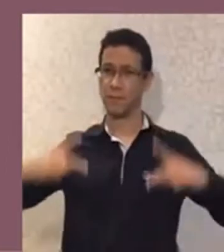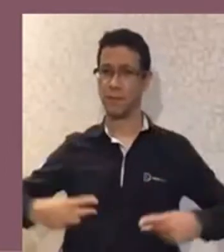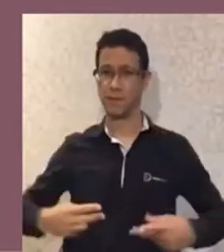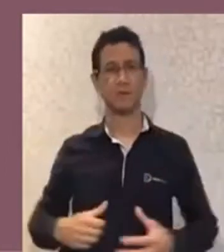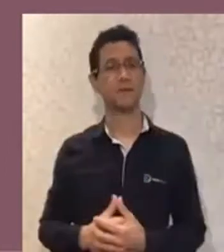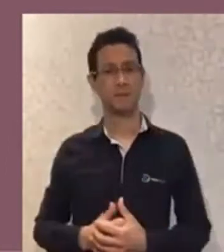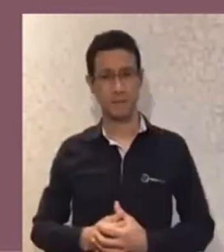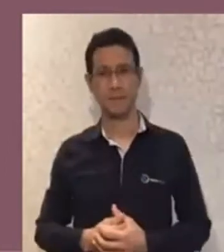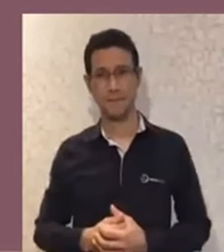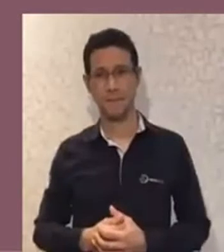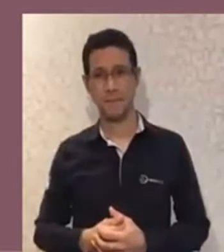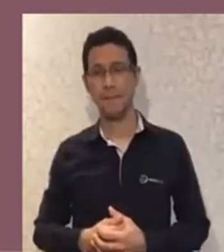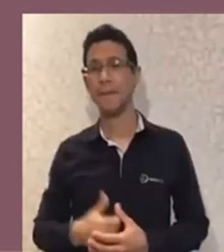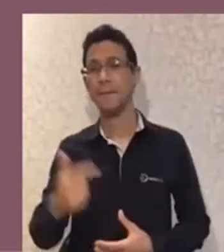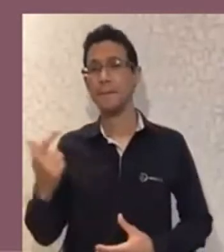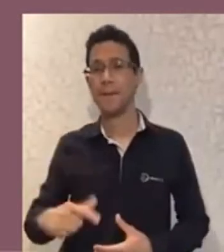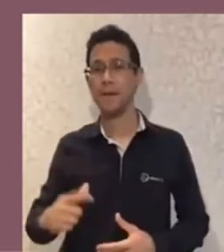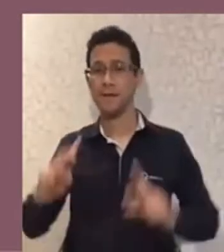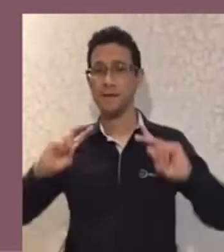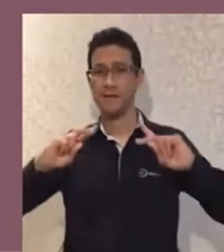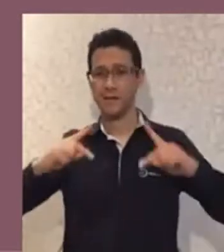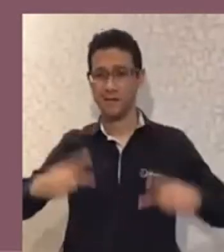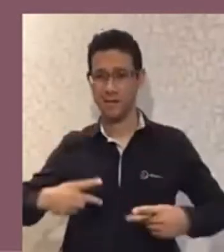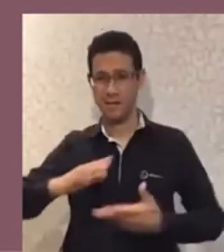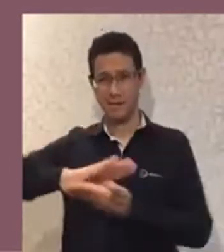ferir essa humanidade tem que ser